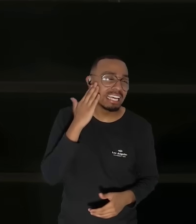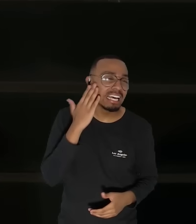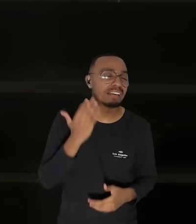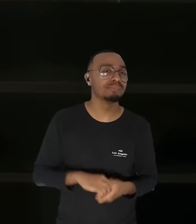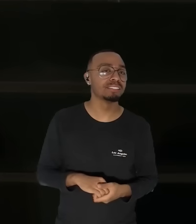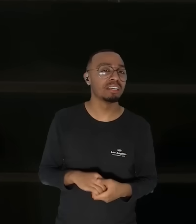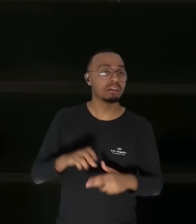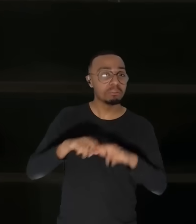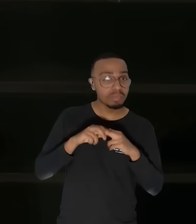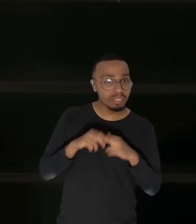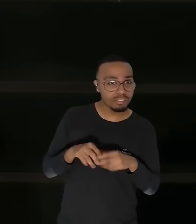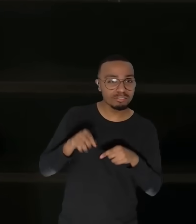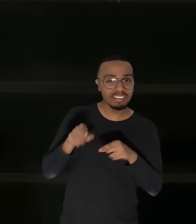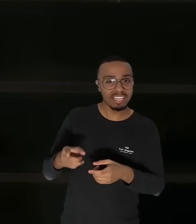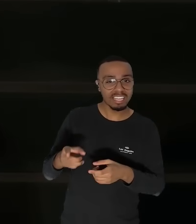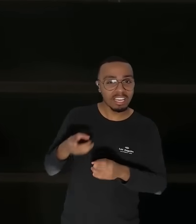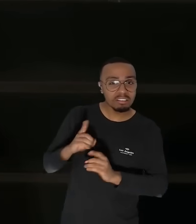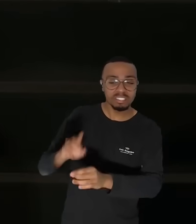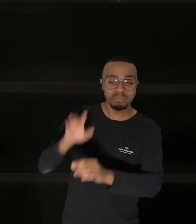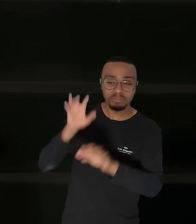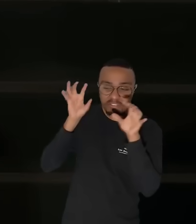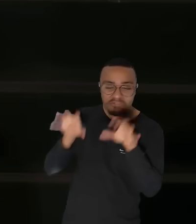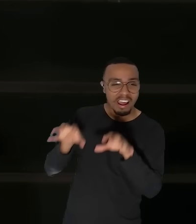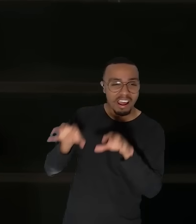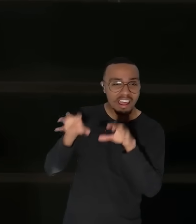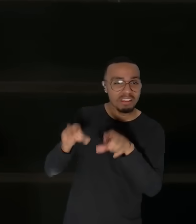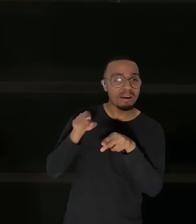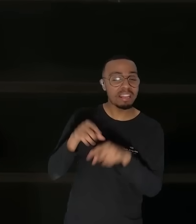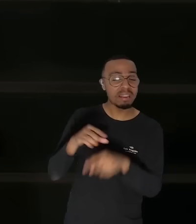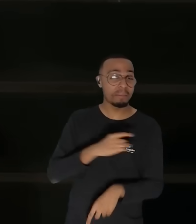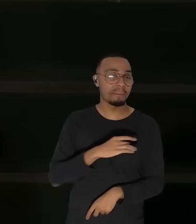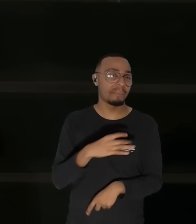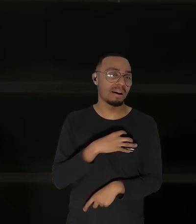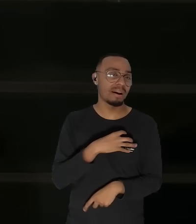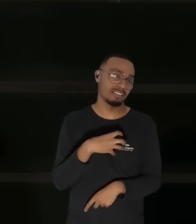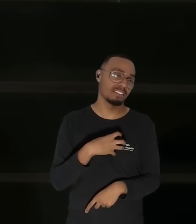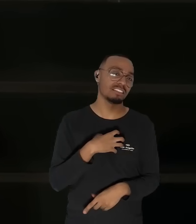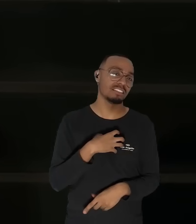Guarde a palavra. Guarde a palavra.